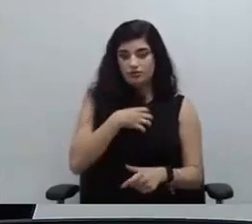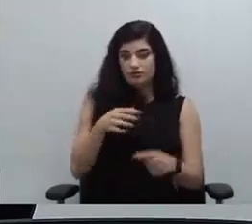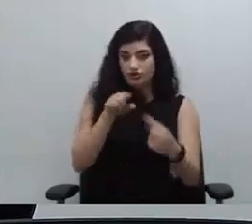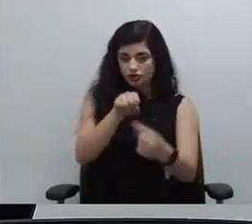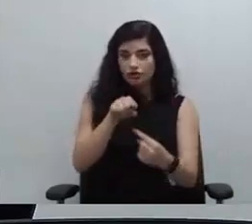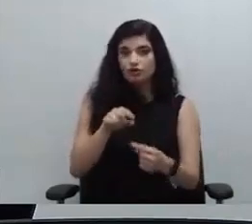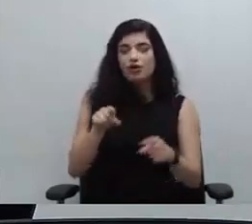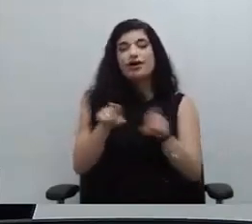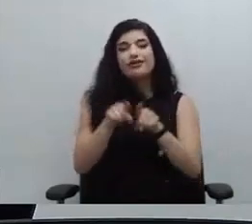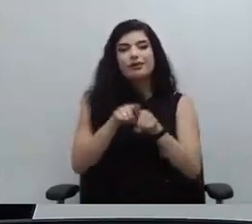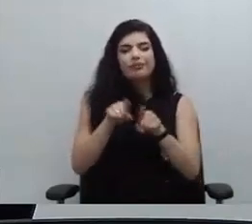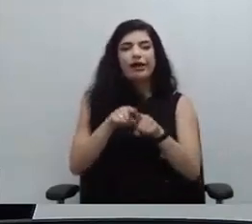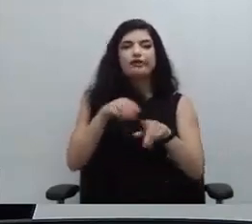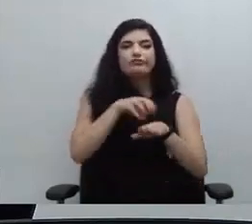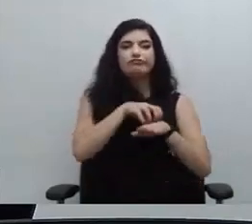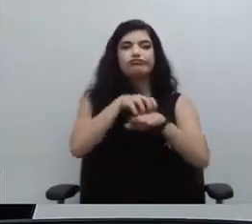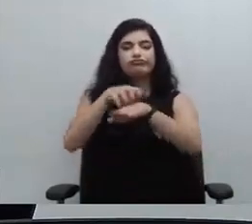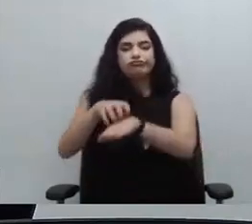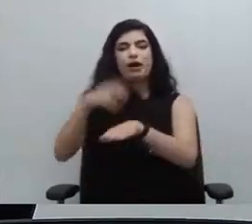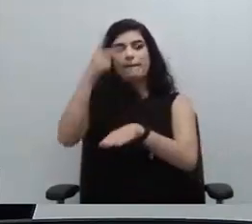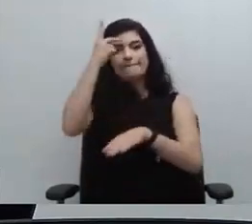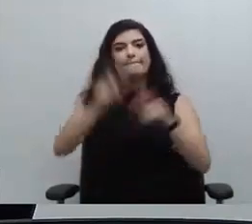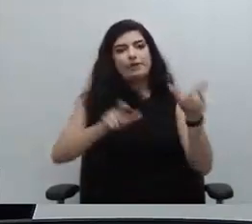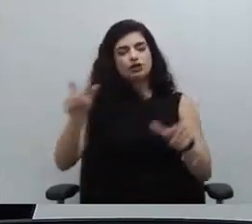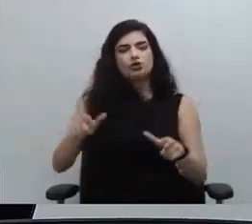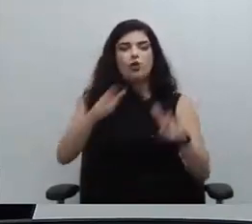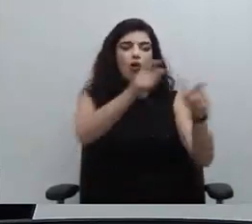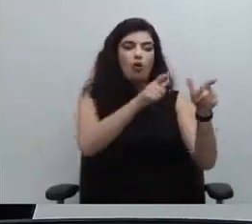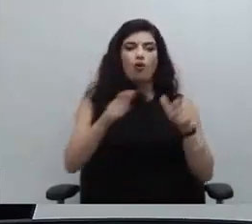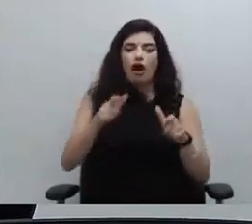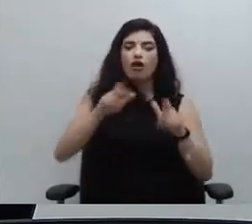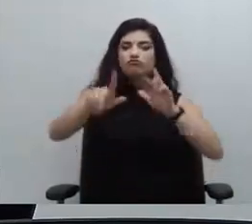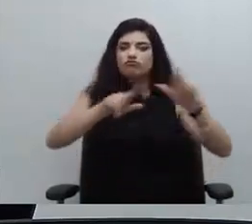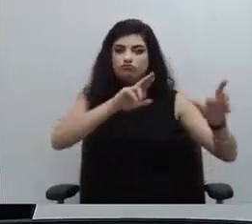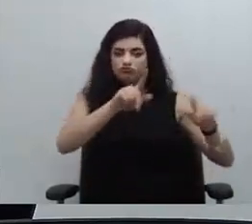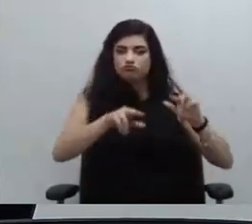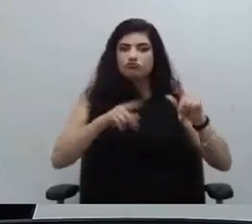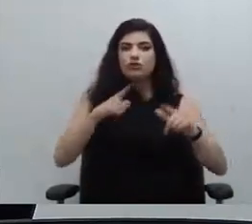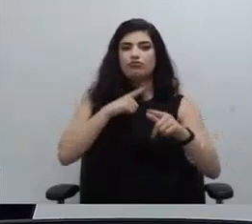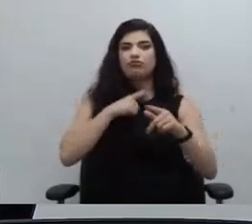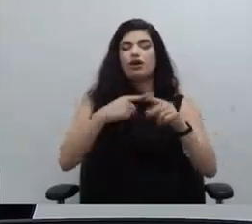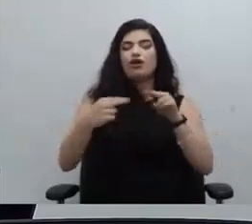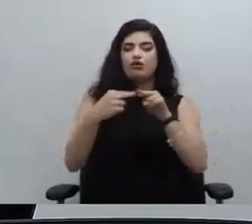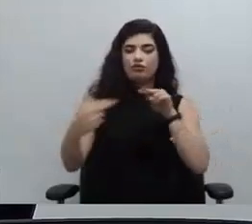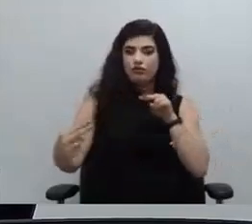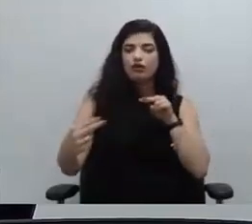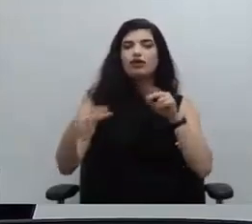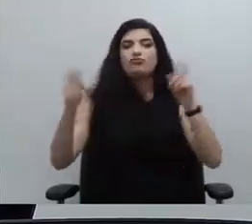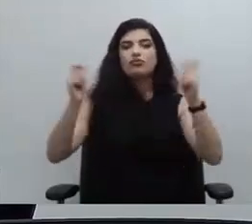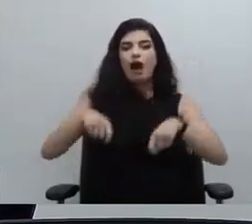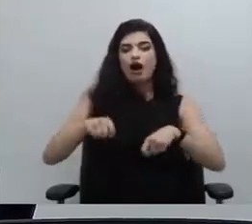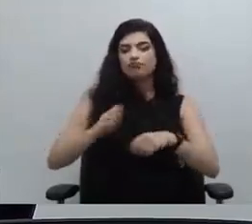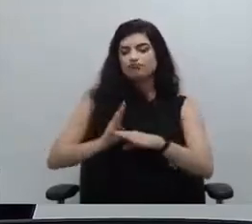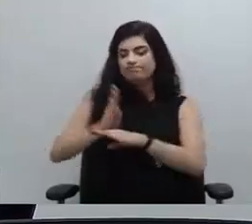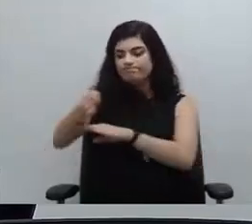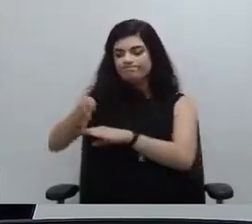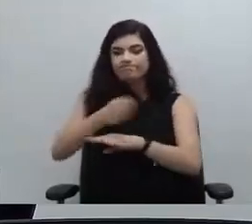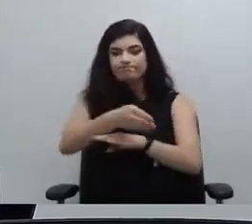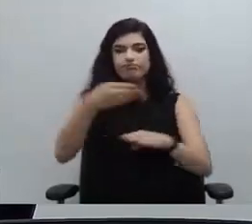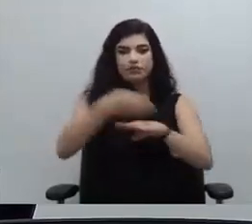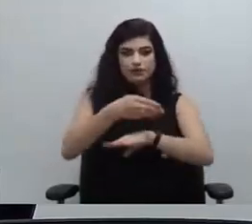a viabilização de transporte para que as pessoas oriundas de municípios diversos de onde ocorre a pré-conferência possam se deslocar e